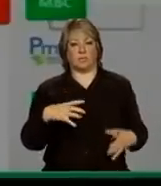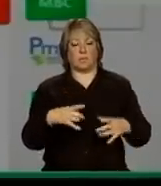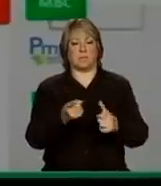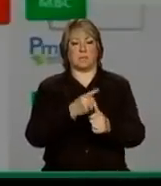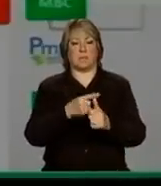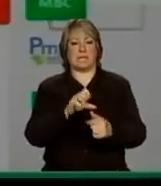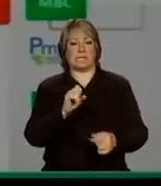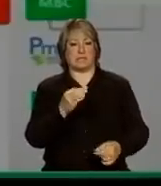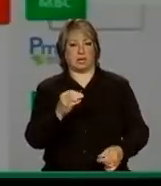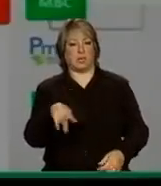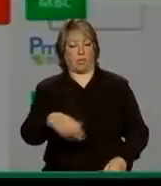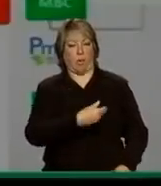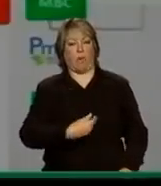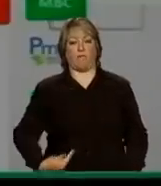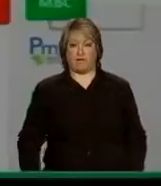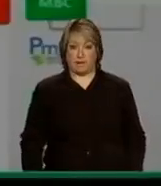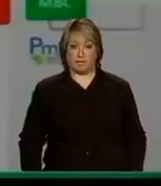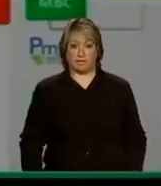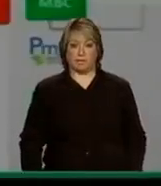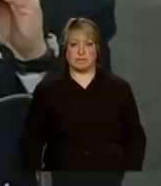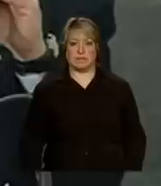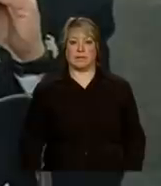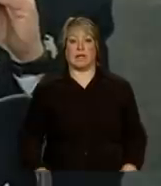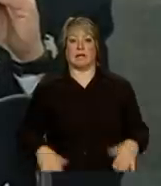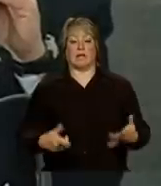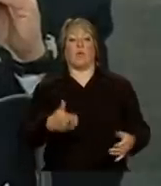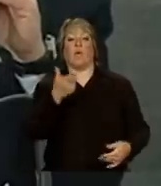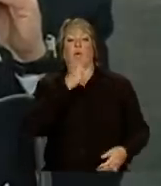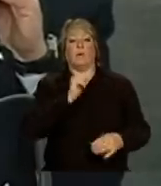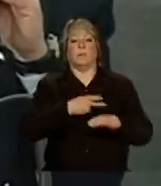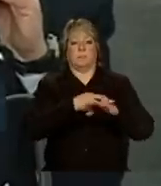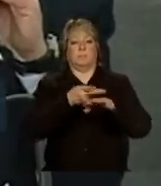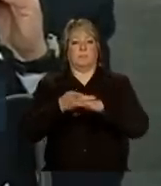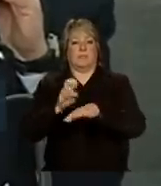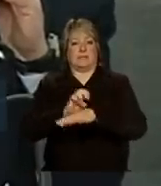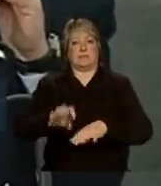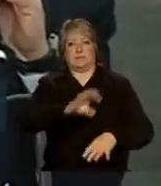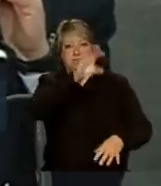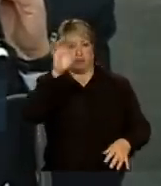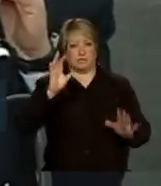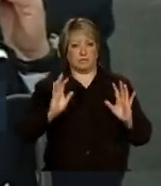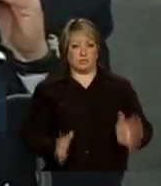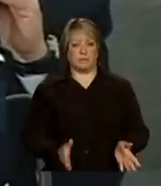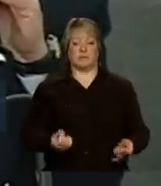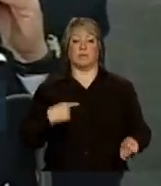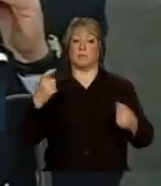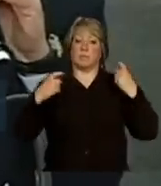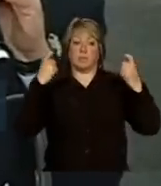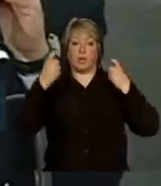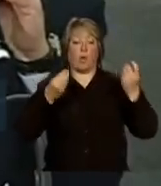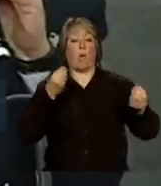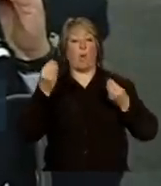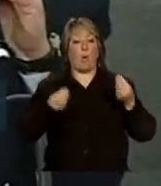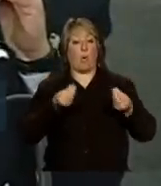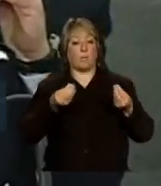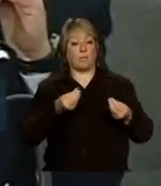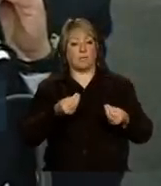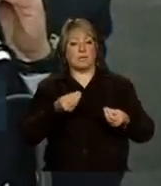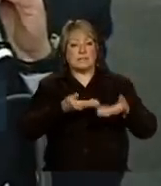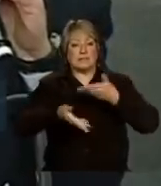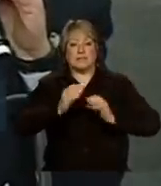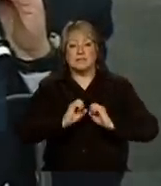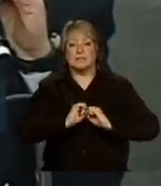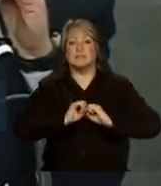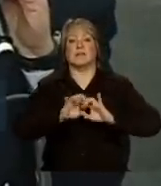do governo né então atinge as premiações estaduais a preocupação de transferir essa tecnologia